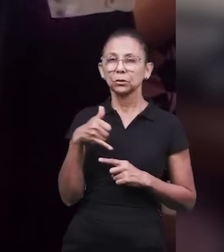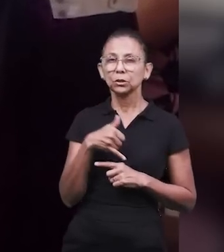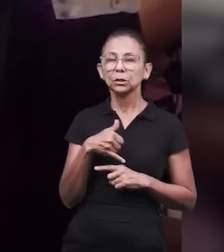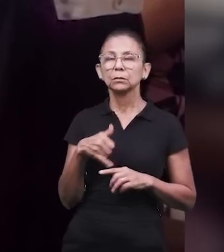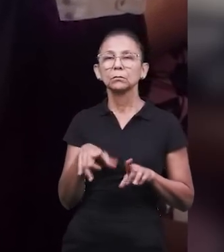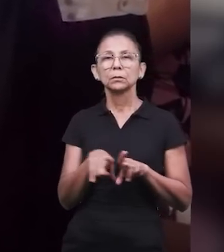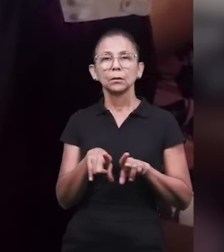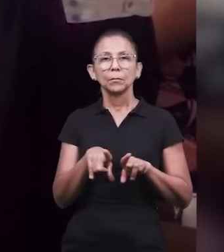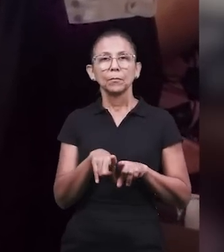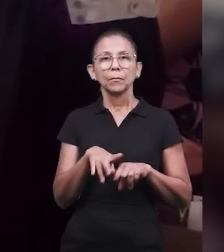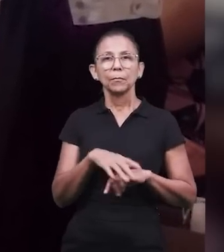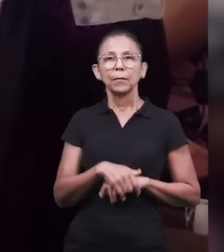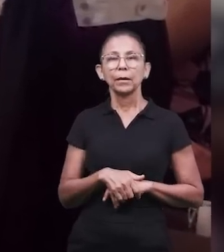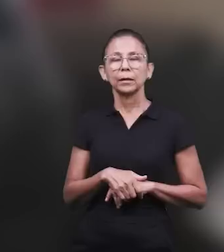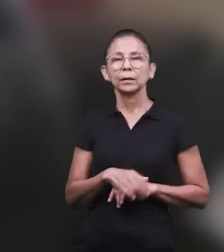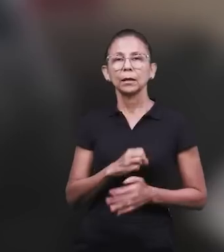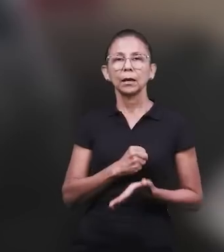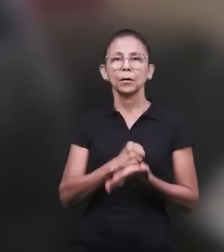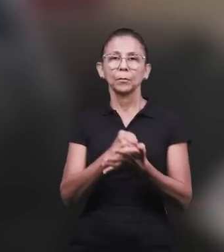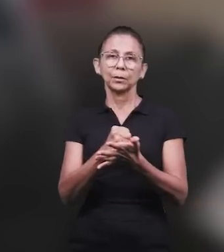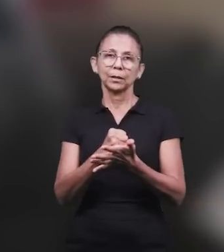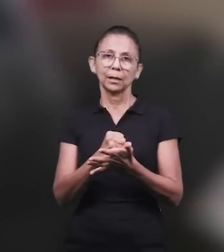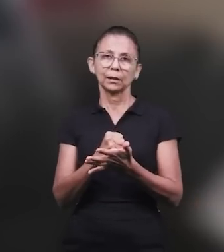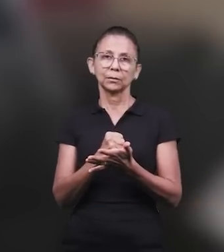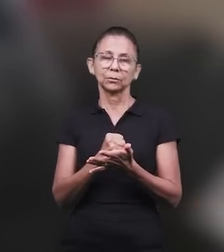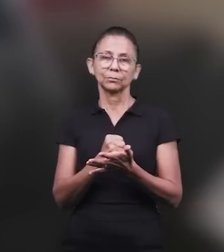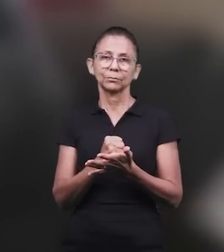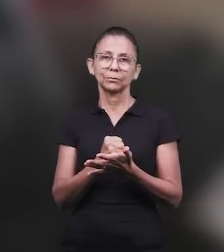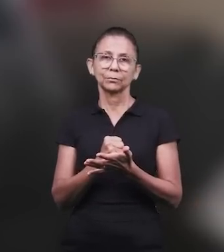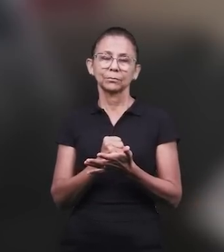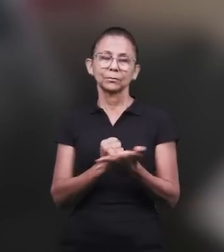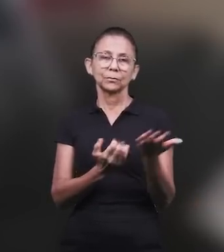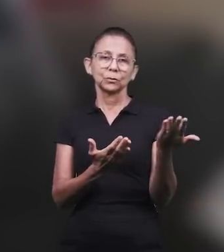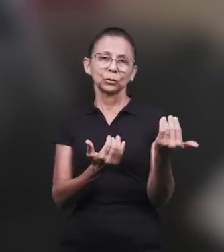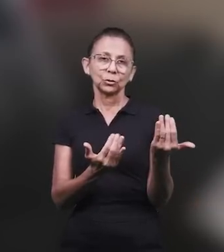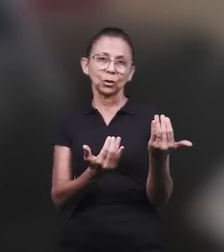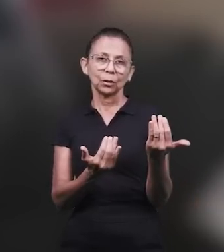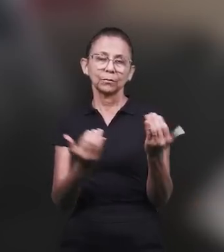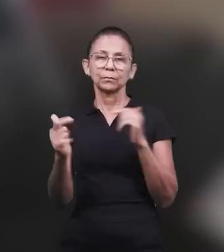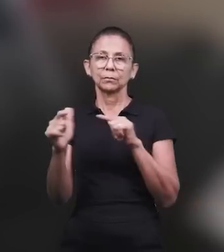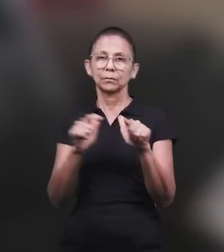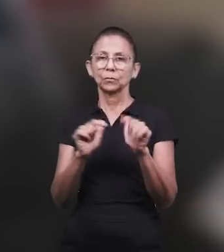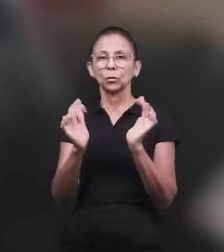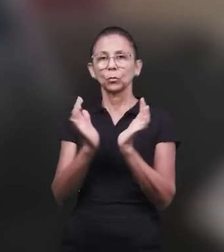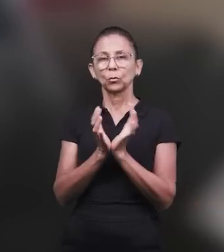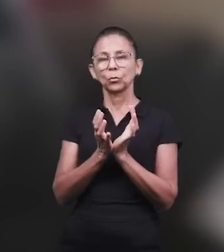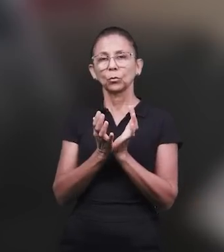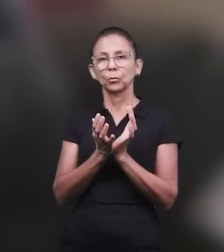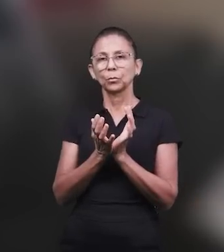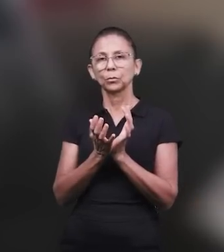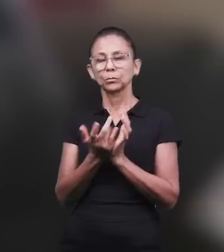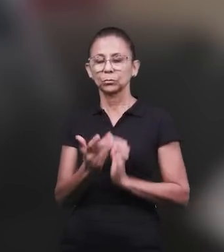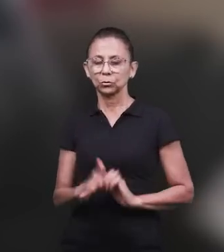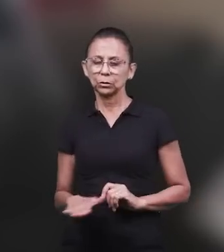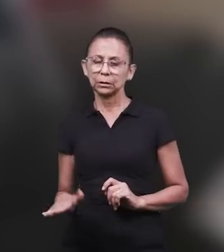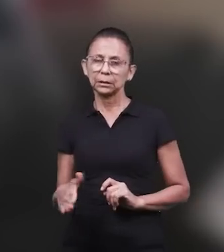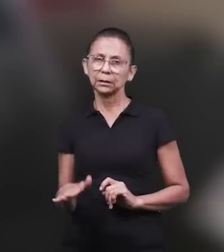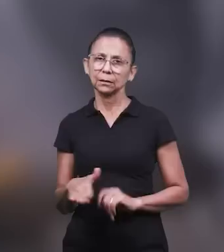um trabalho em um lar de crianças carentes. Os jovens da igreja fizeram um culto, oraram com as